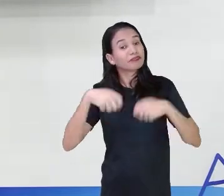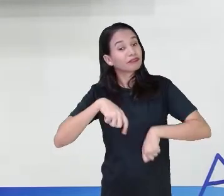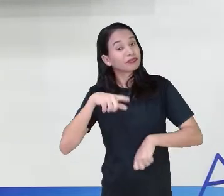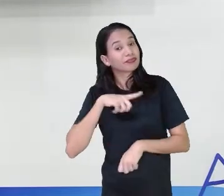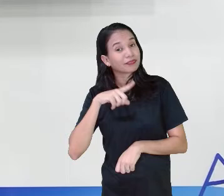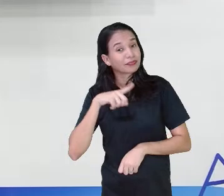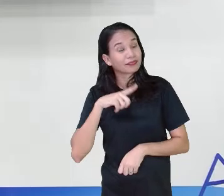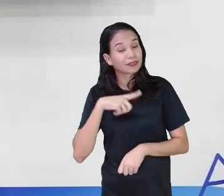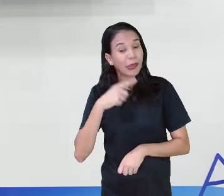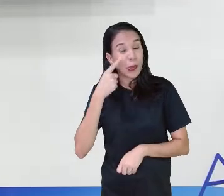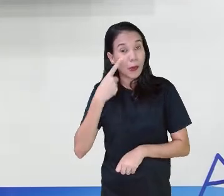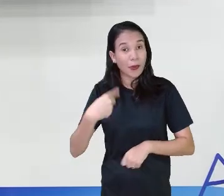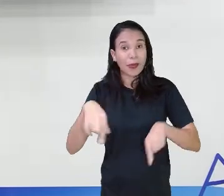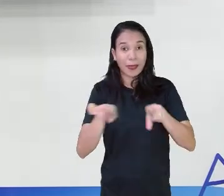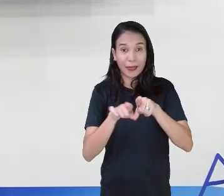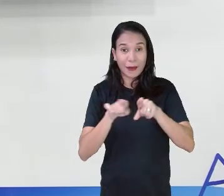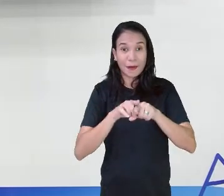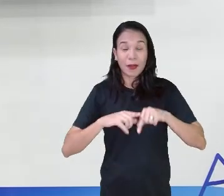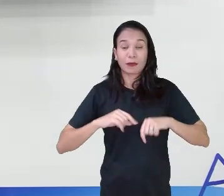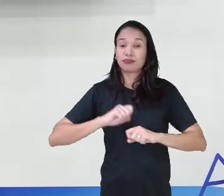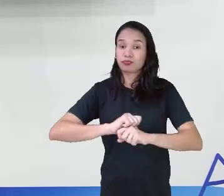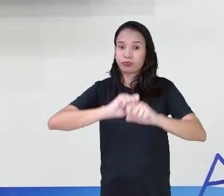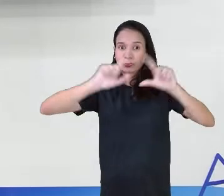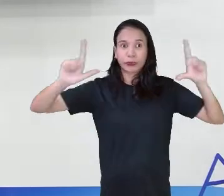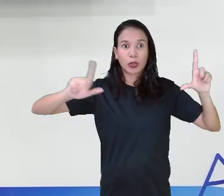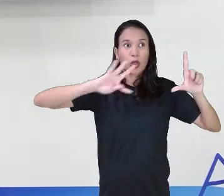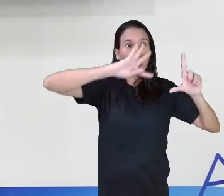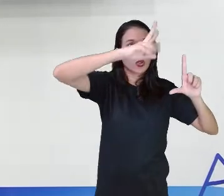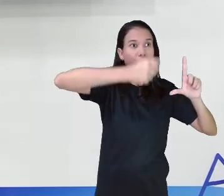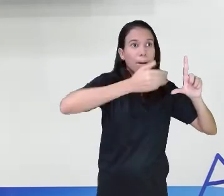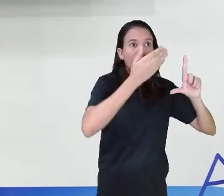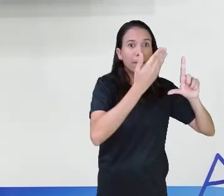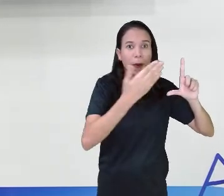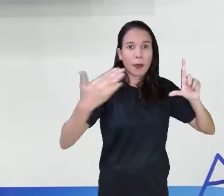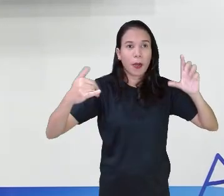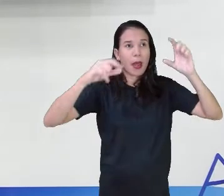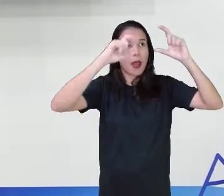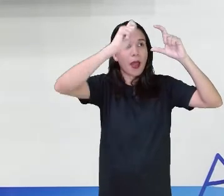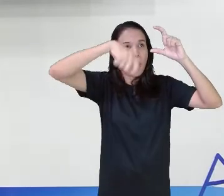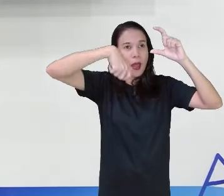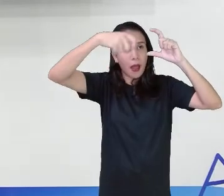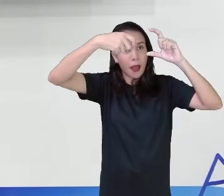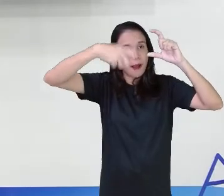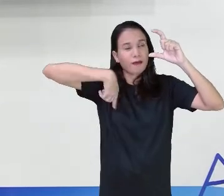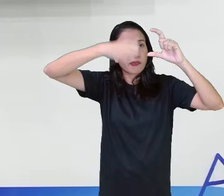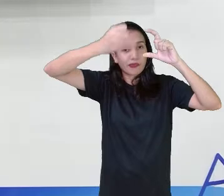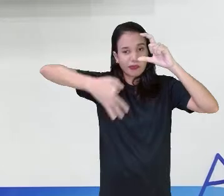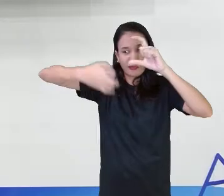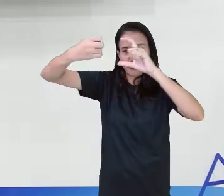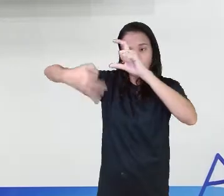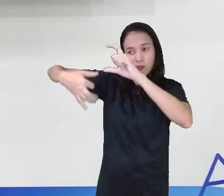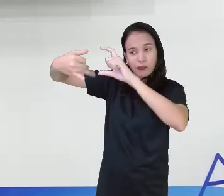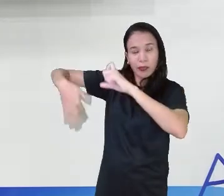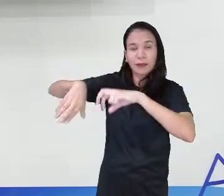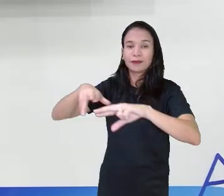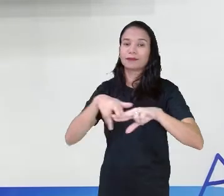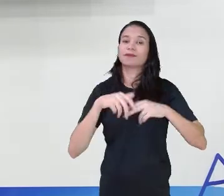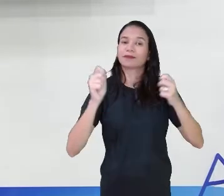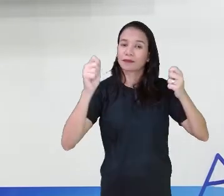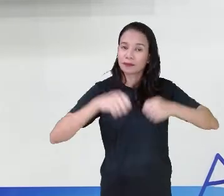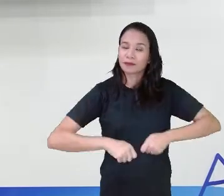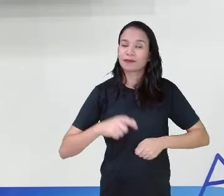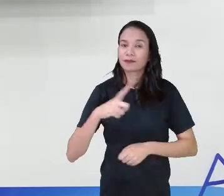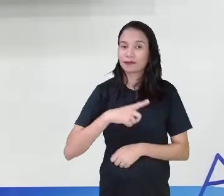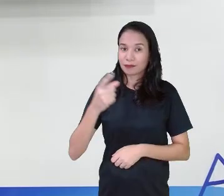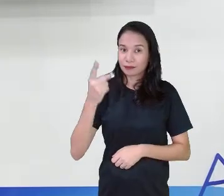ter acesso também a esta e a todas as outras aulas que a gente já fez. Por isso, você pode passar